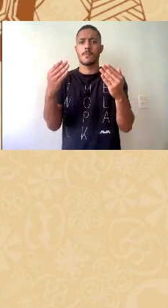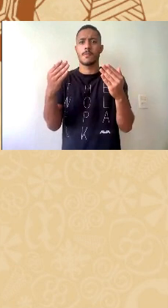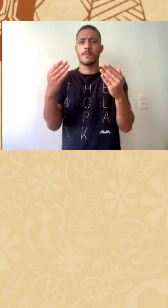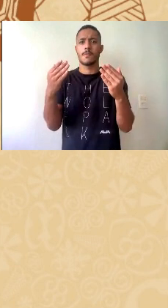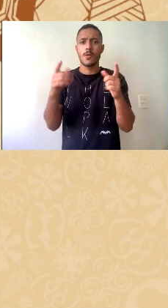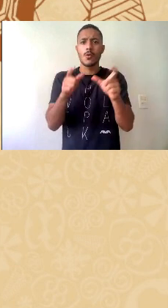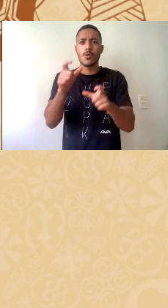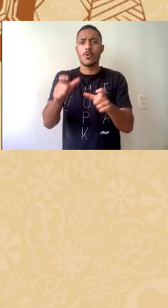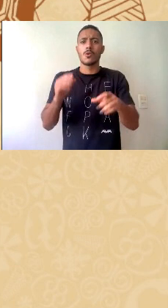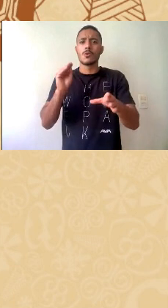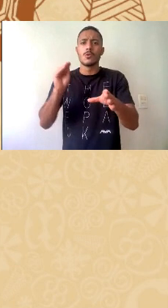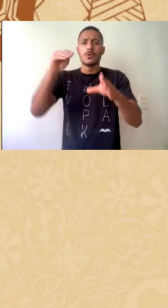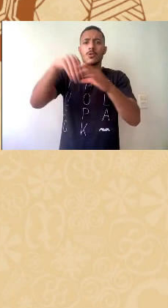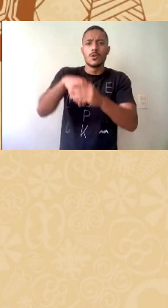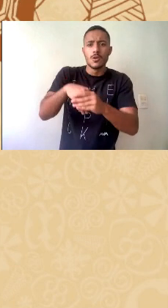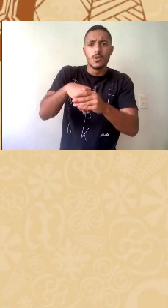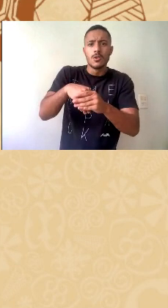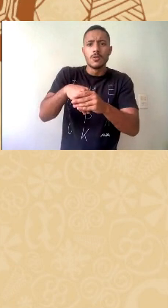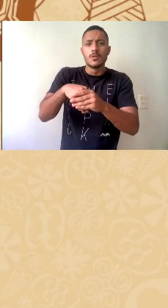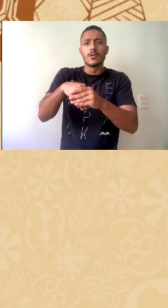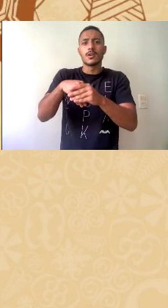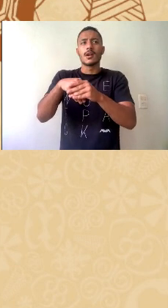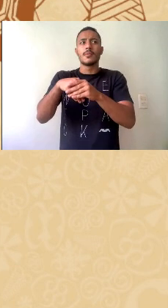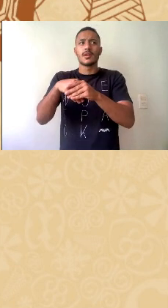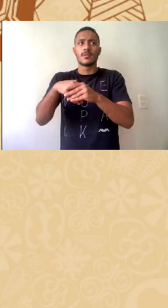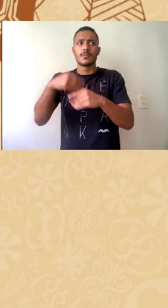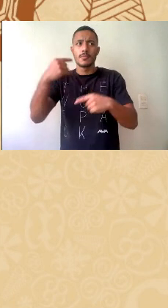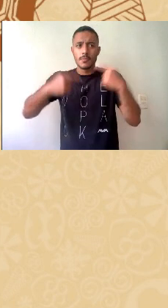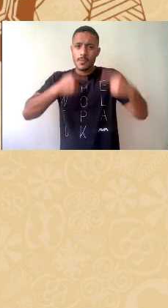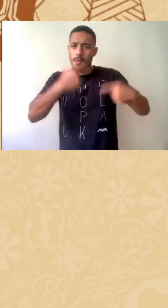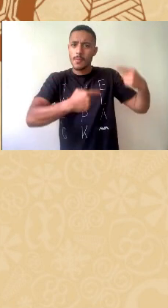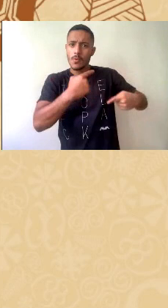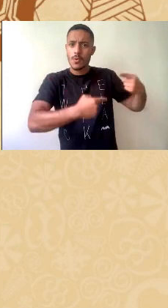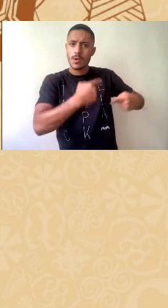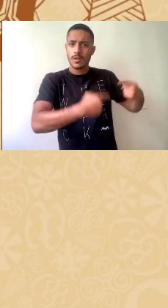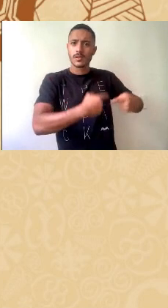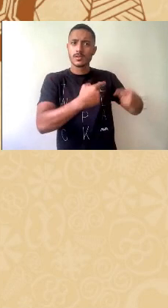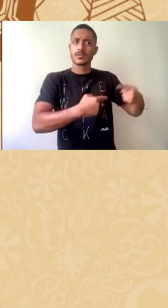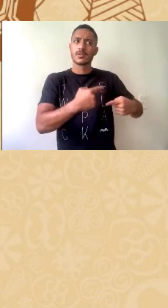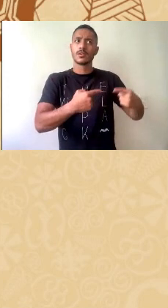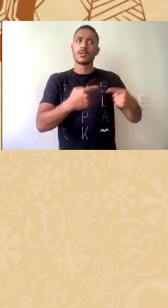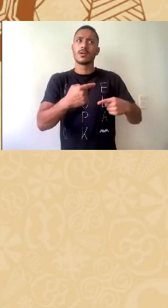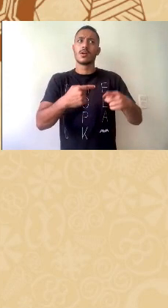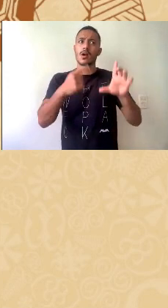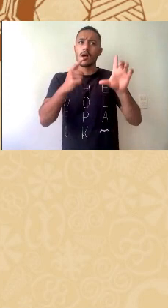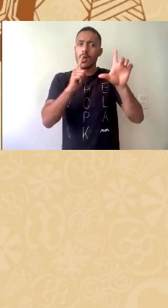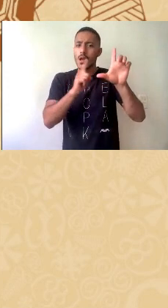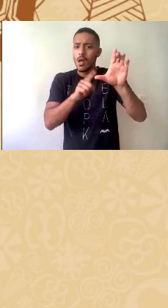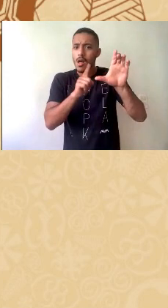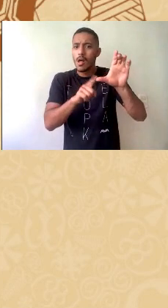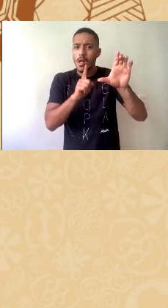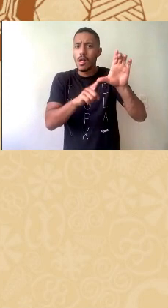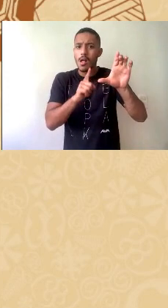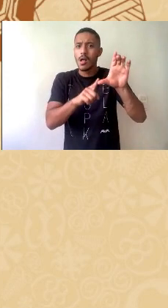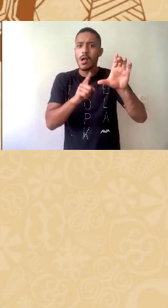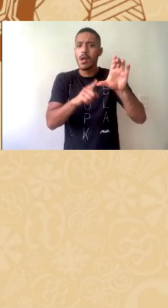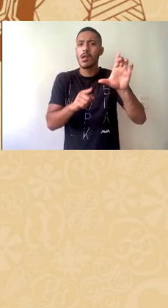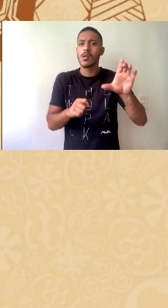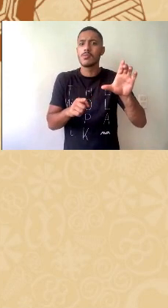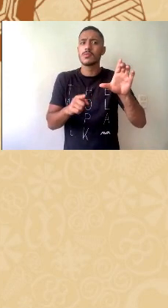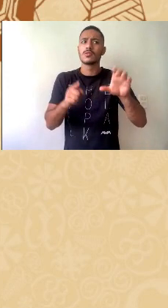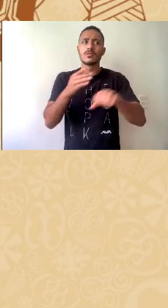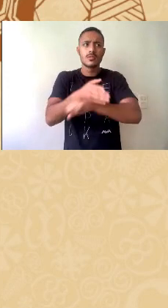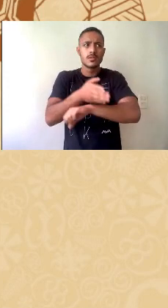no parlamento, nas câmaras de vereadores, né, é um acesso que tem acontecido, não como a gente